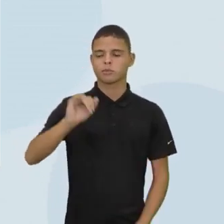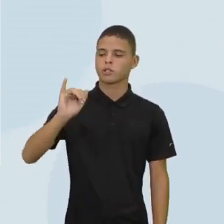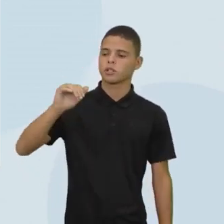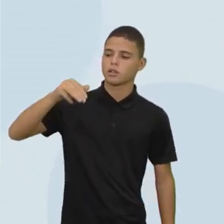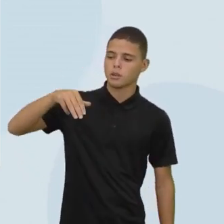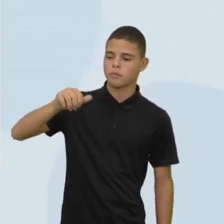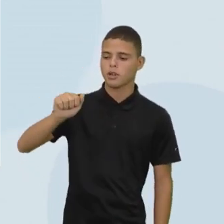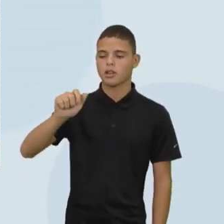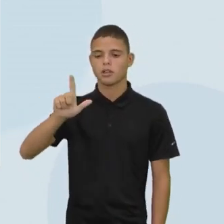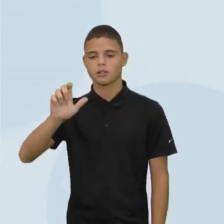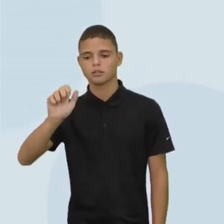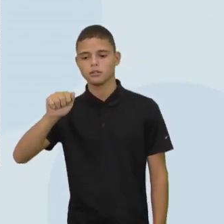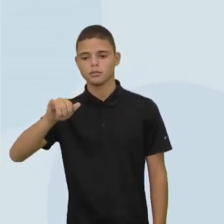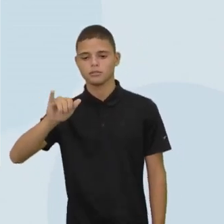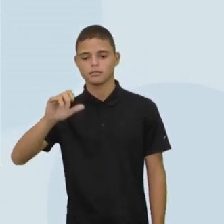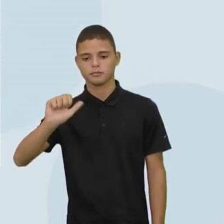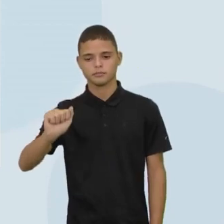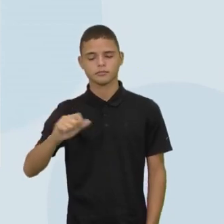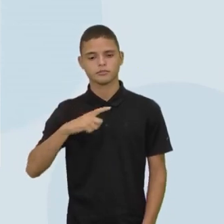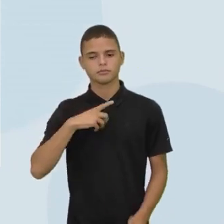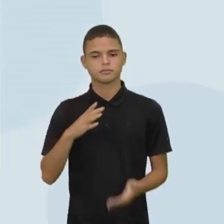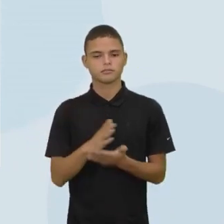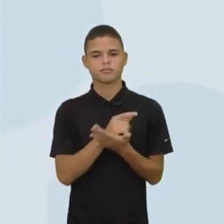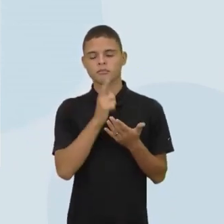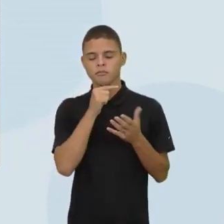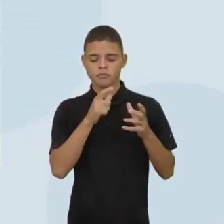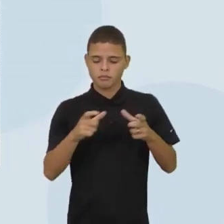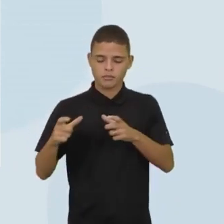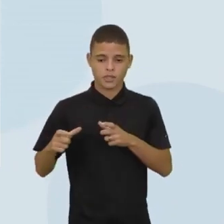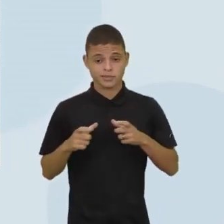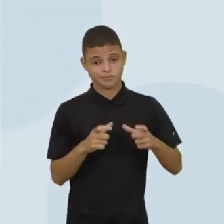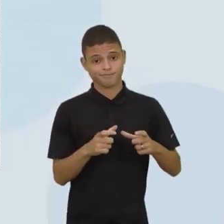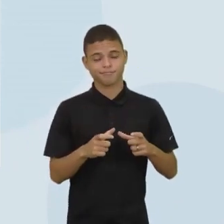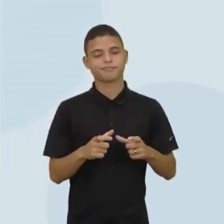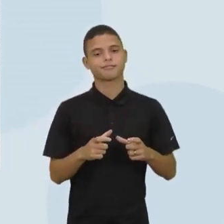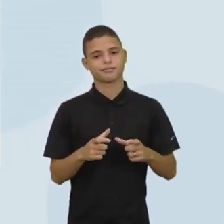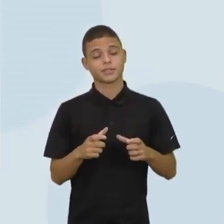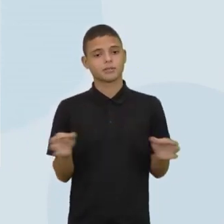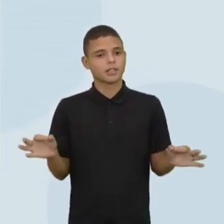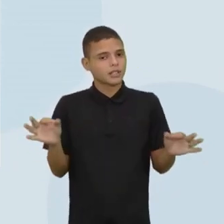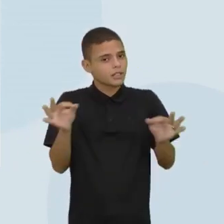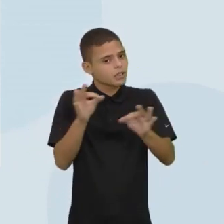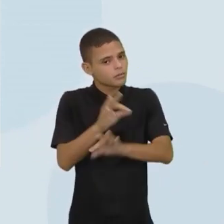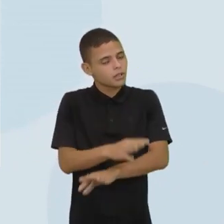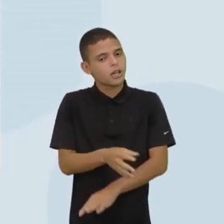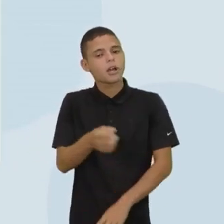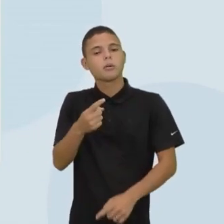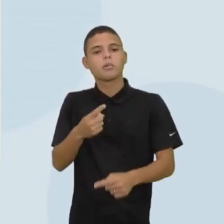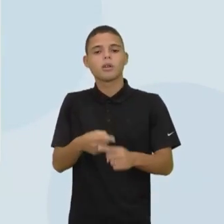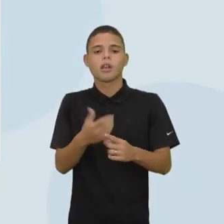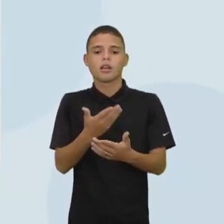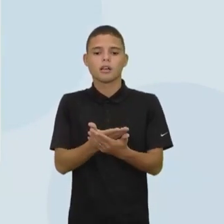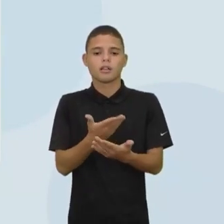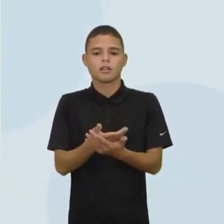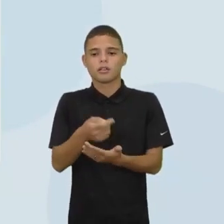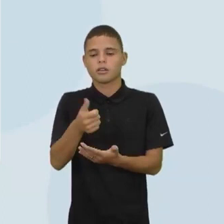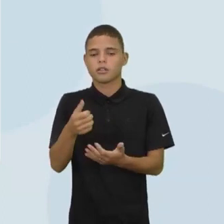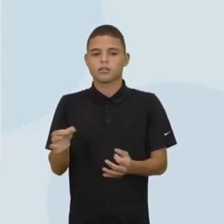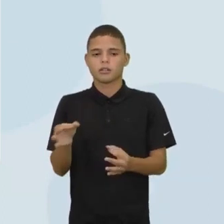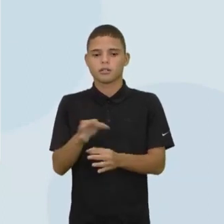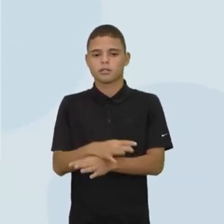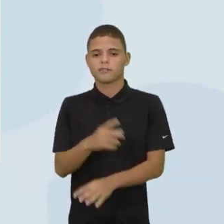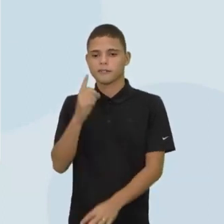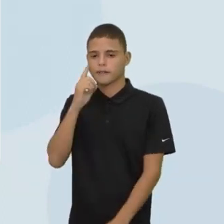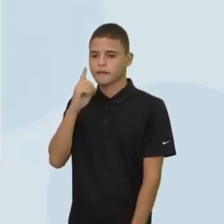aí nós temos as outras bacias de menor porte. E para finalizar, que a aula já está acabando, por isso que a gente está dando uma corridinha aí, emissão de dióxido